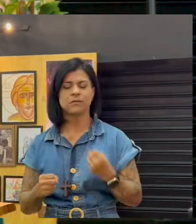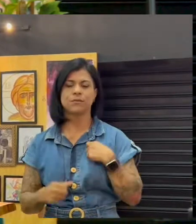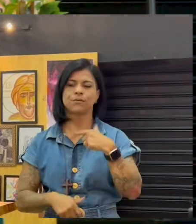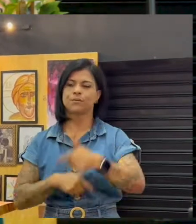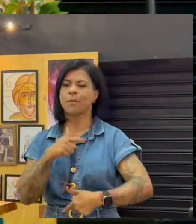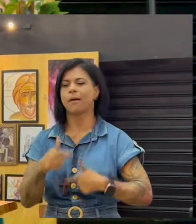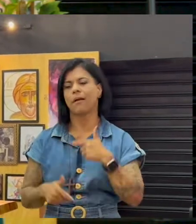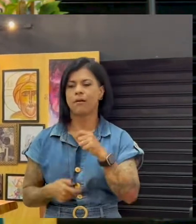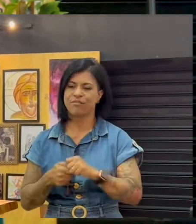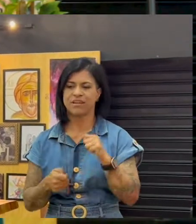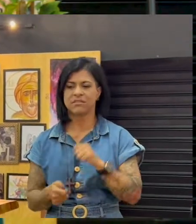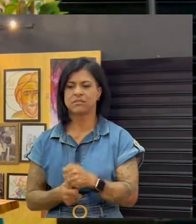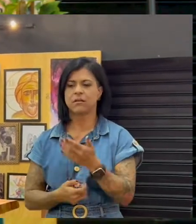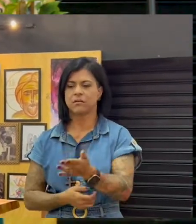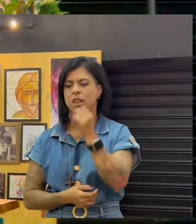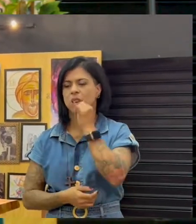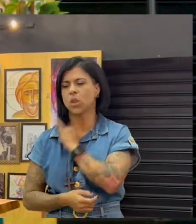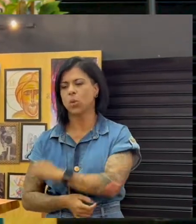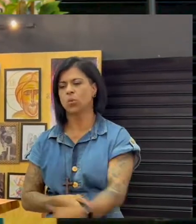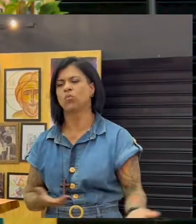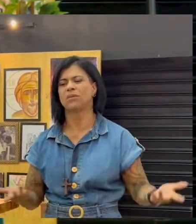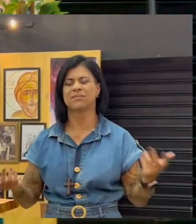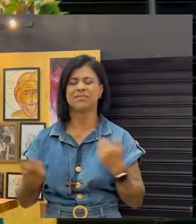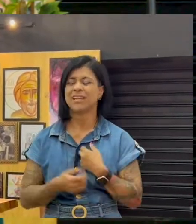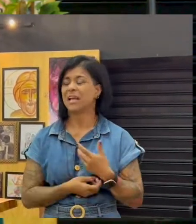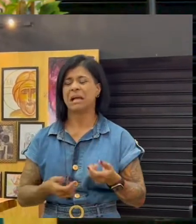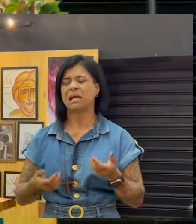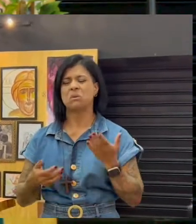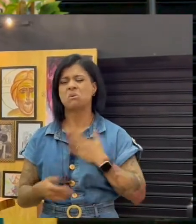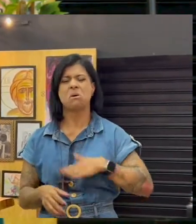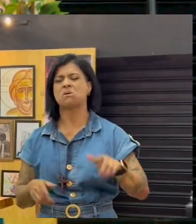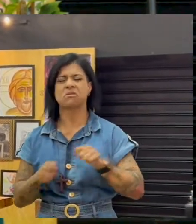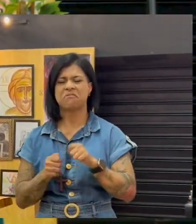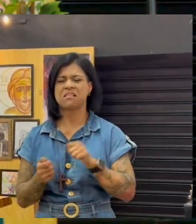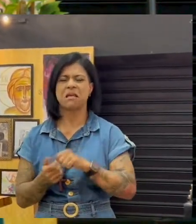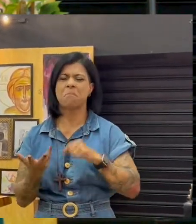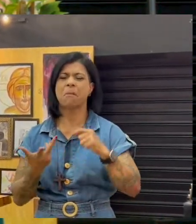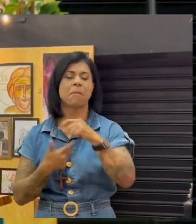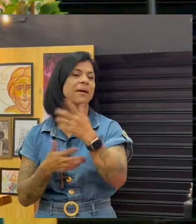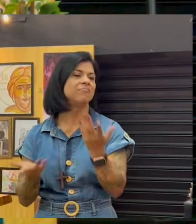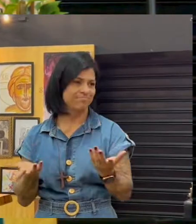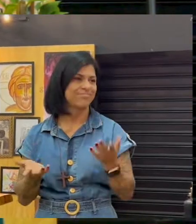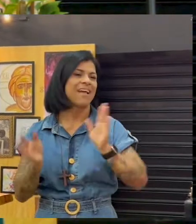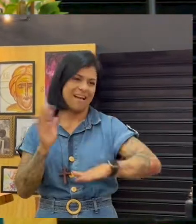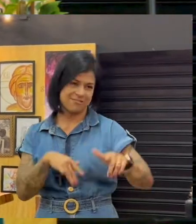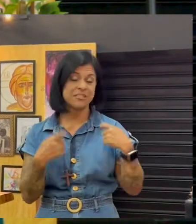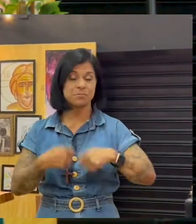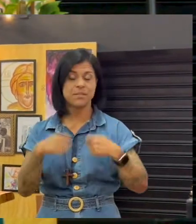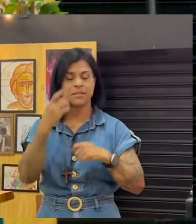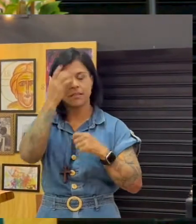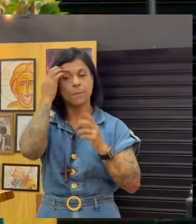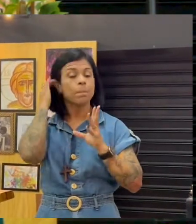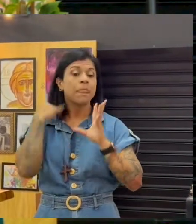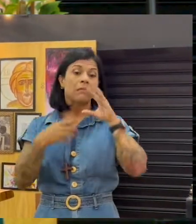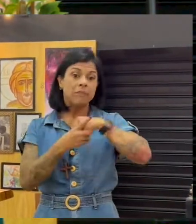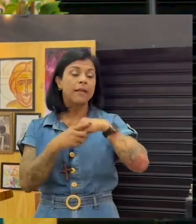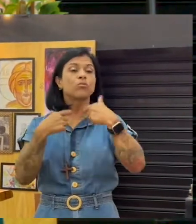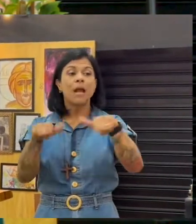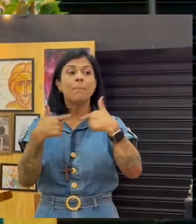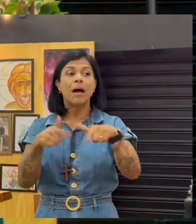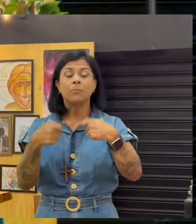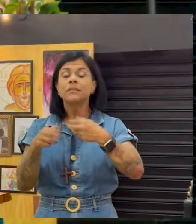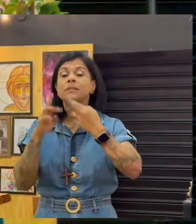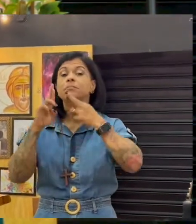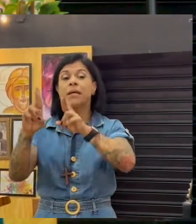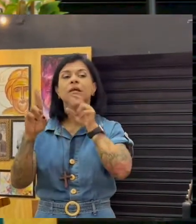uma comunidade de discípulos. E a gente não está aqui para ser igual a Léo, para ser igual ao Cícero, para ser igual o